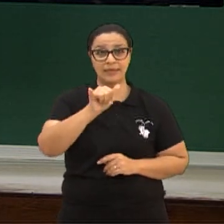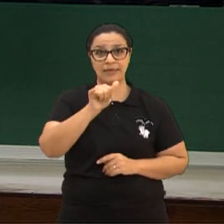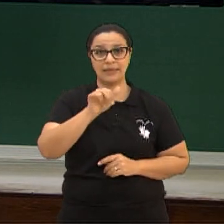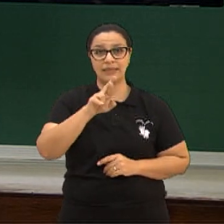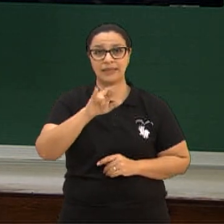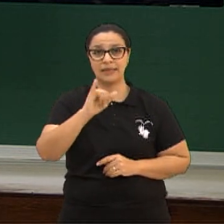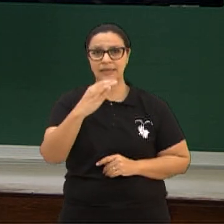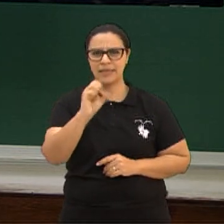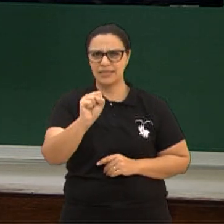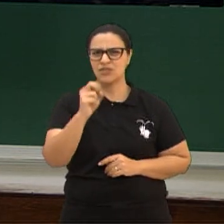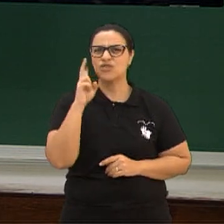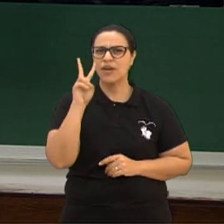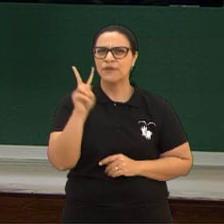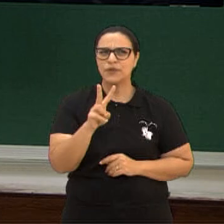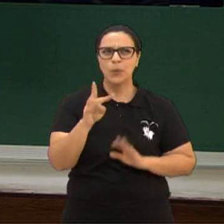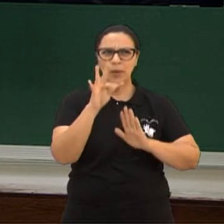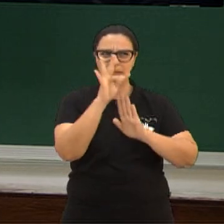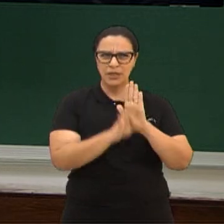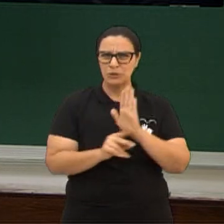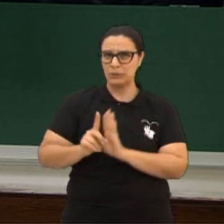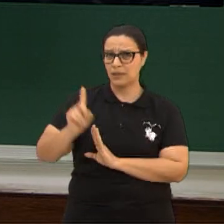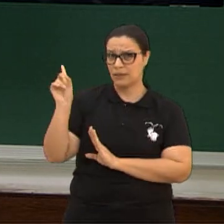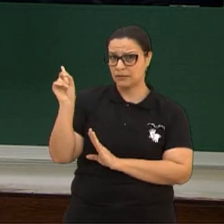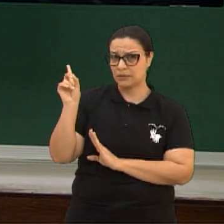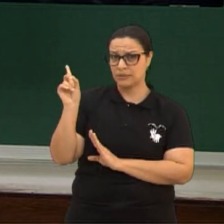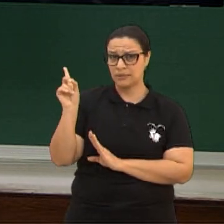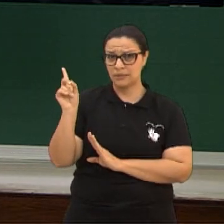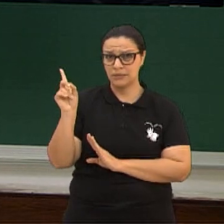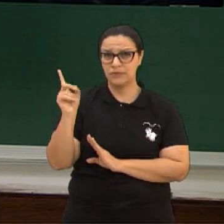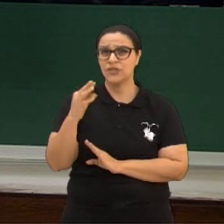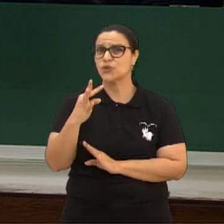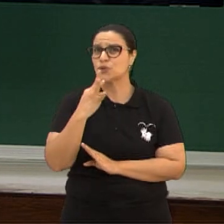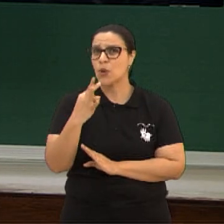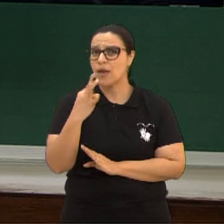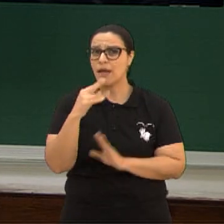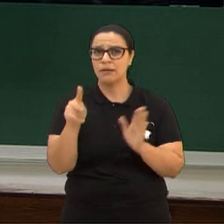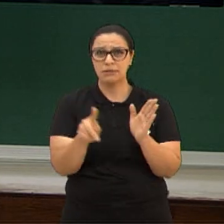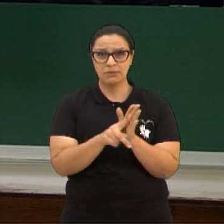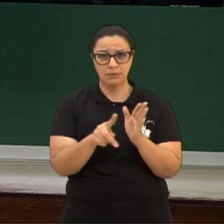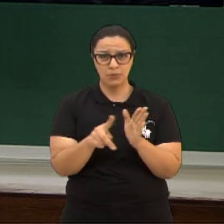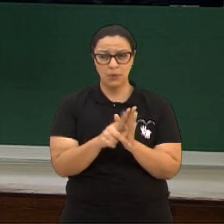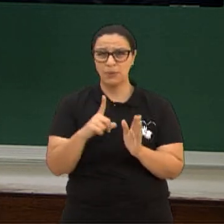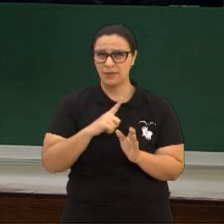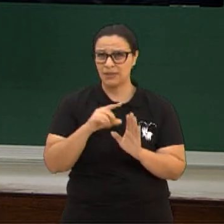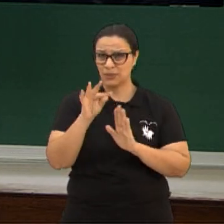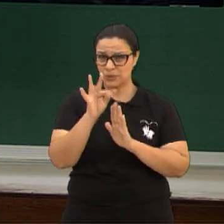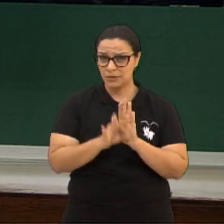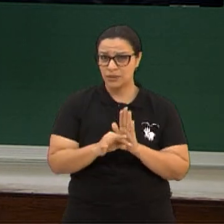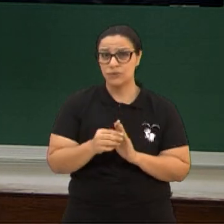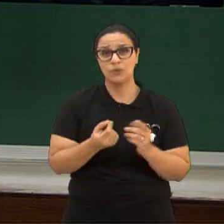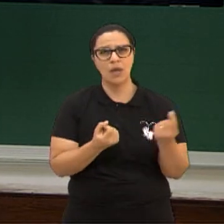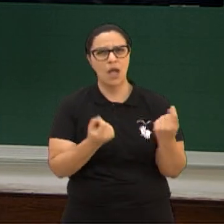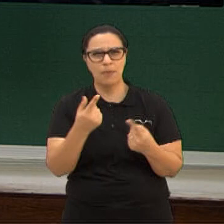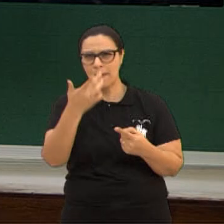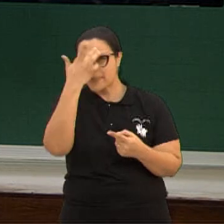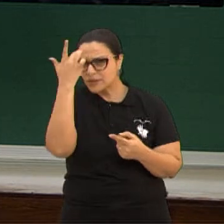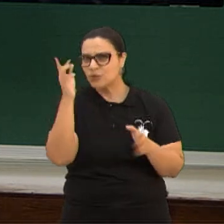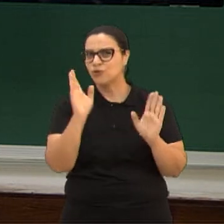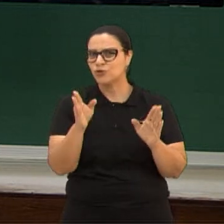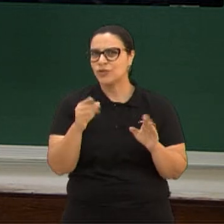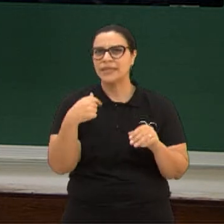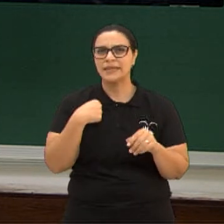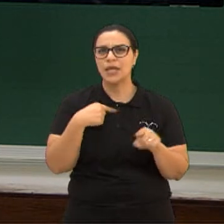Vocês já viram esse tipo de texto aqui? Vocês conhecem esse texto? Alguém aí toca